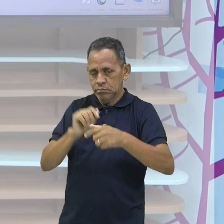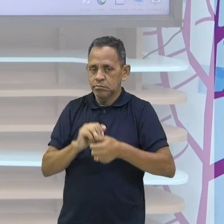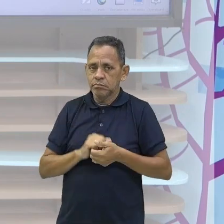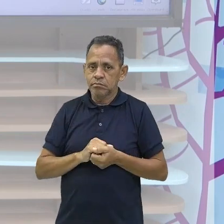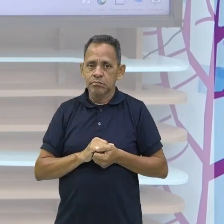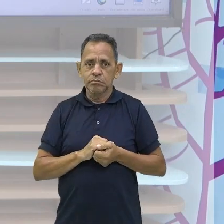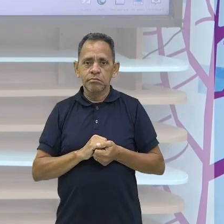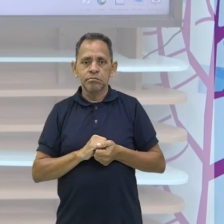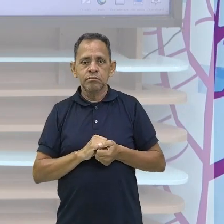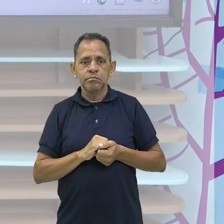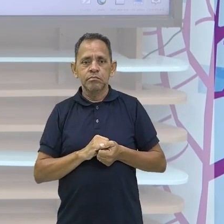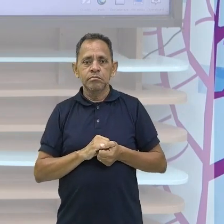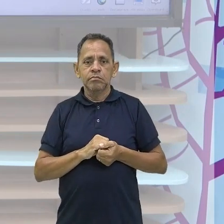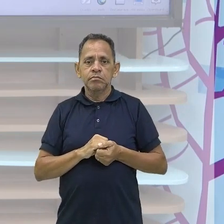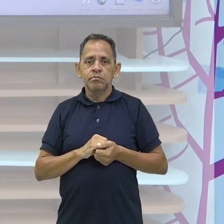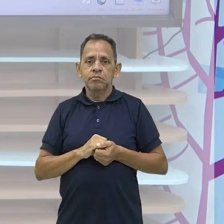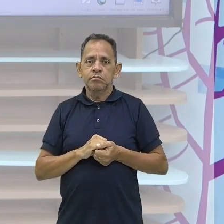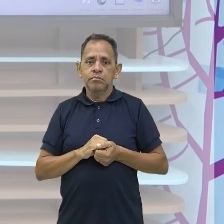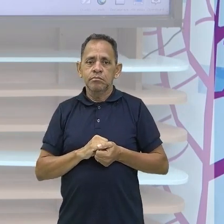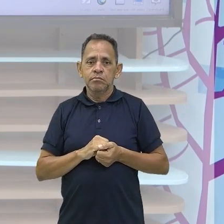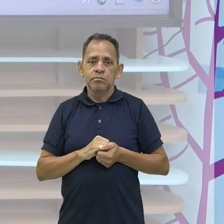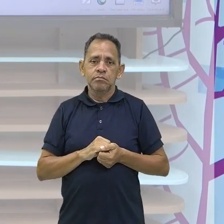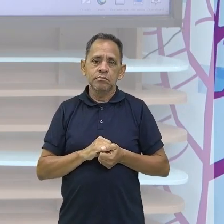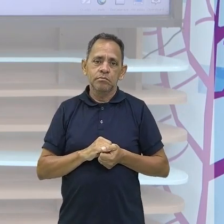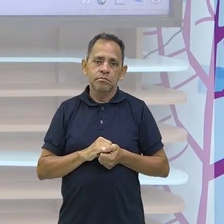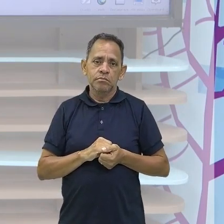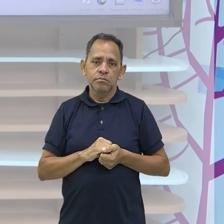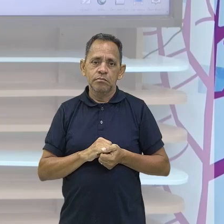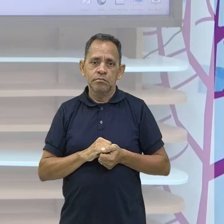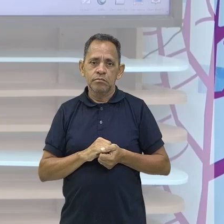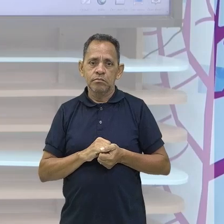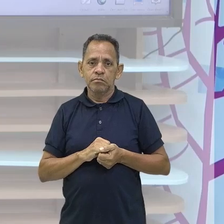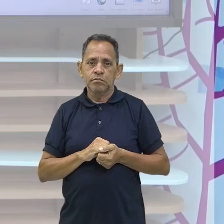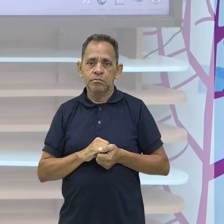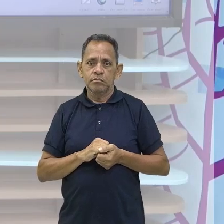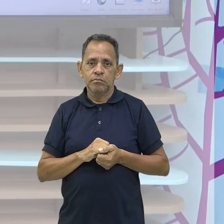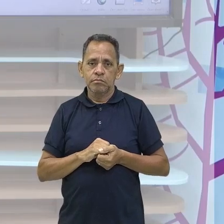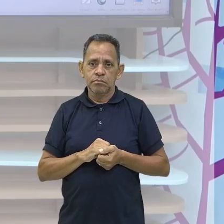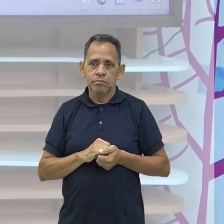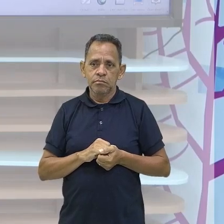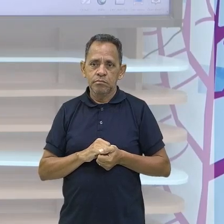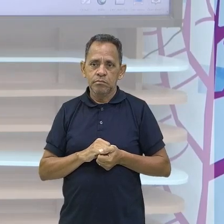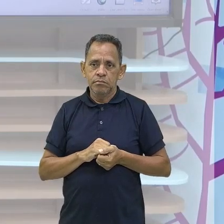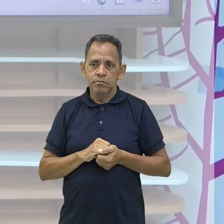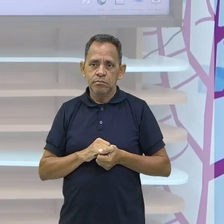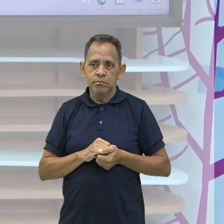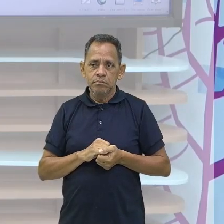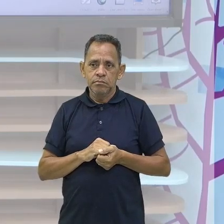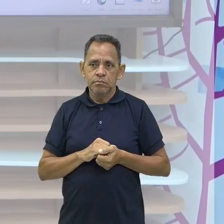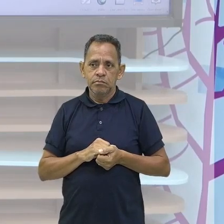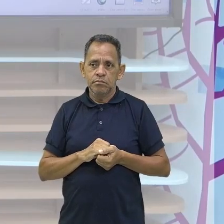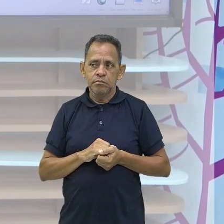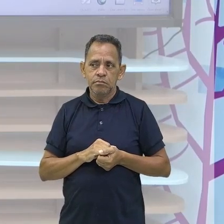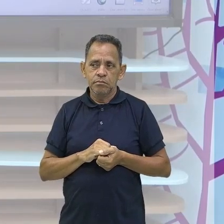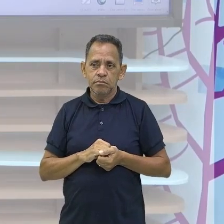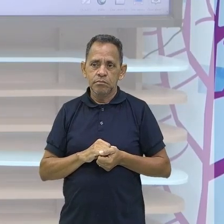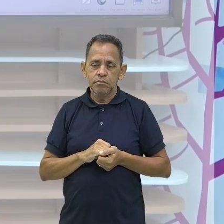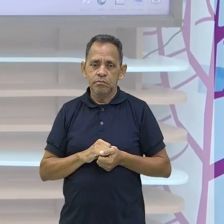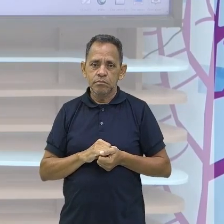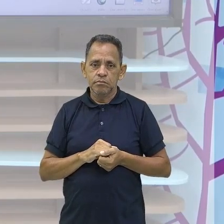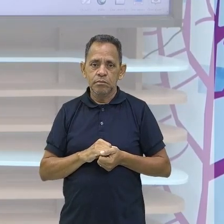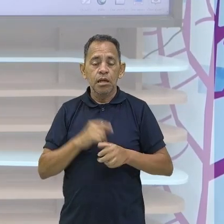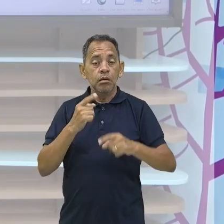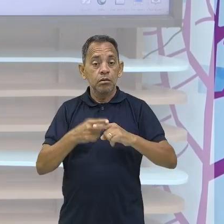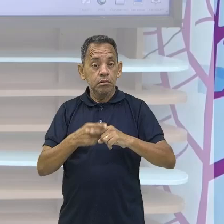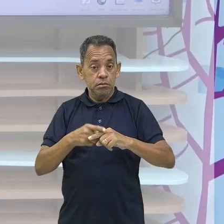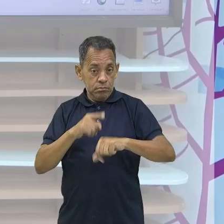fração, né? Ou seja, numerador e denominador. Imediatamente, gente, já faz esse esqueminha aqui, tá? Simplifica os zeros, porque na hora de